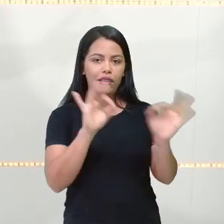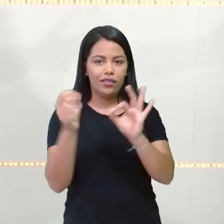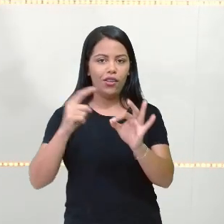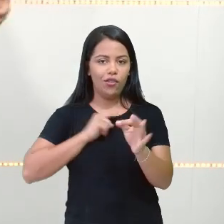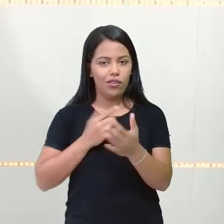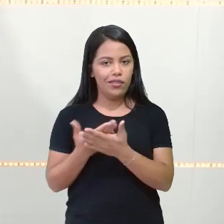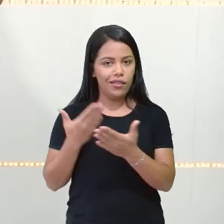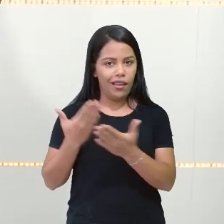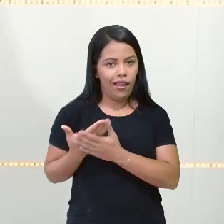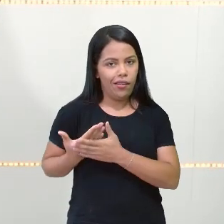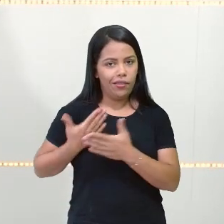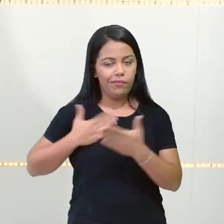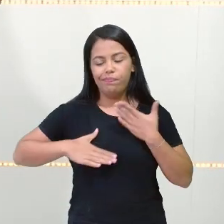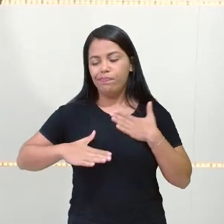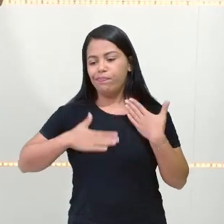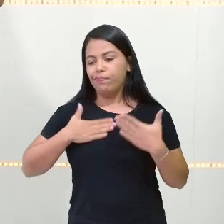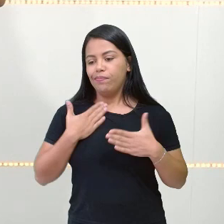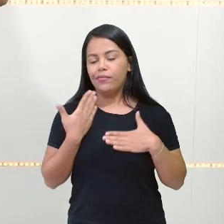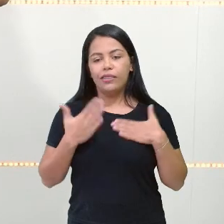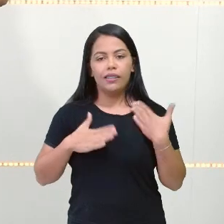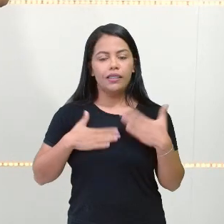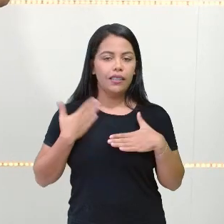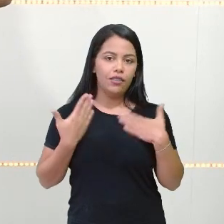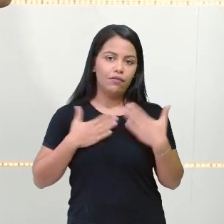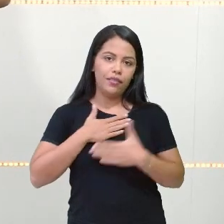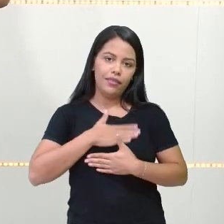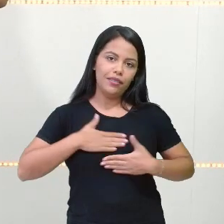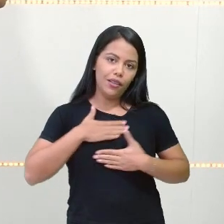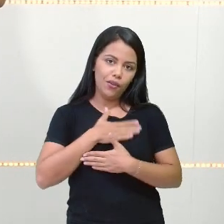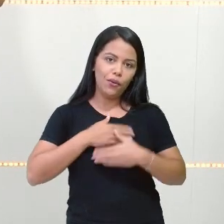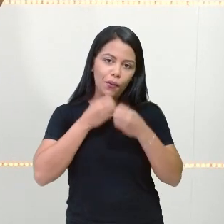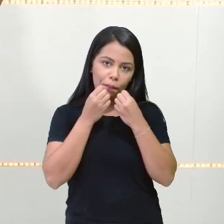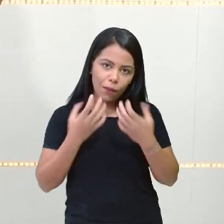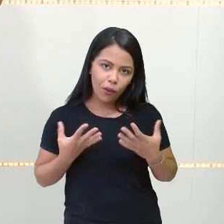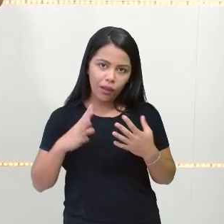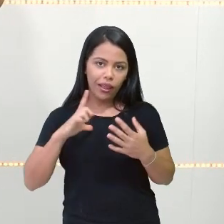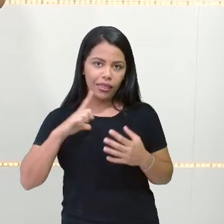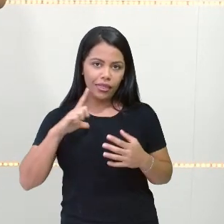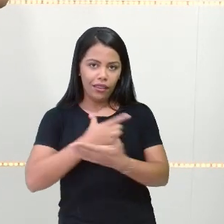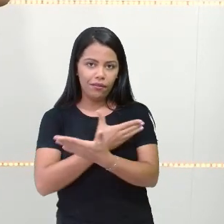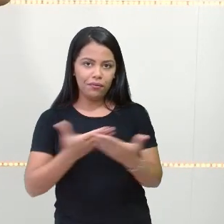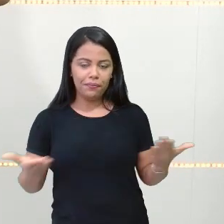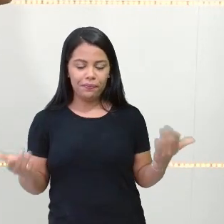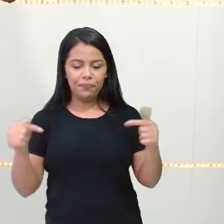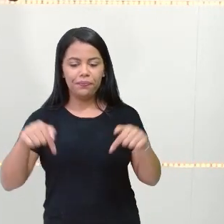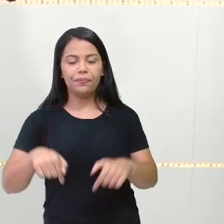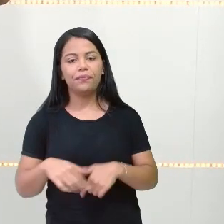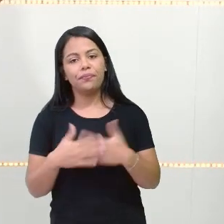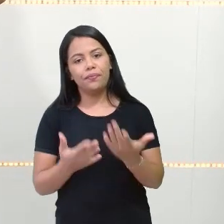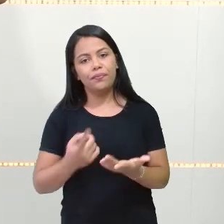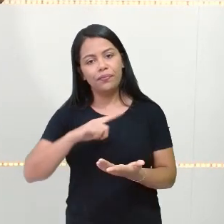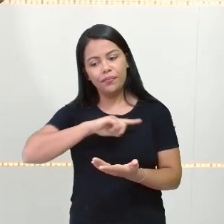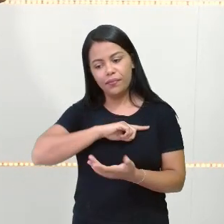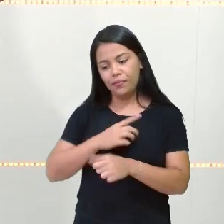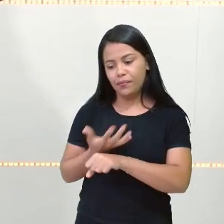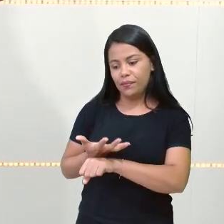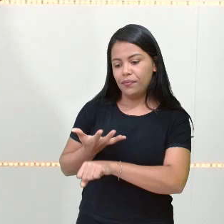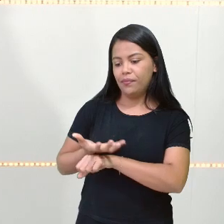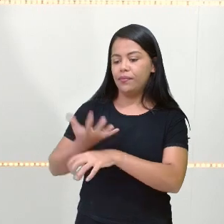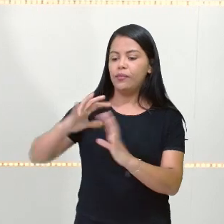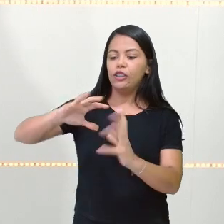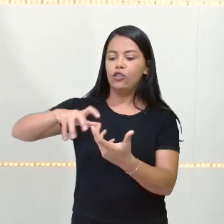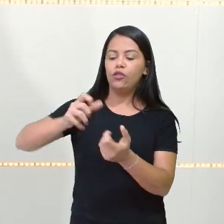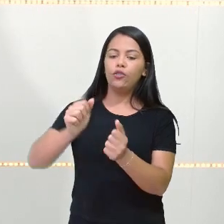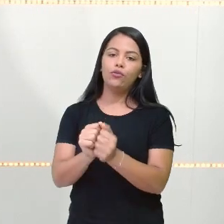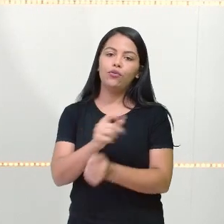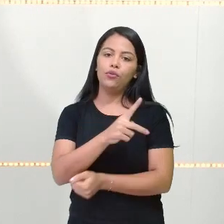tamanho do universo receber vocês aqui, tá bom? Então, agora a gente vai partir para a Geografia com a professora Sandra Duarte.